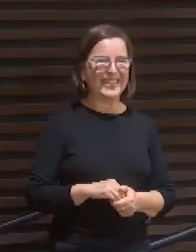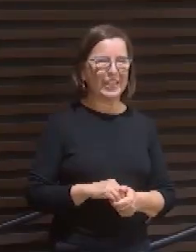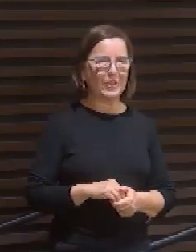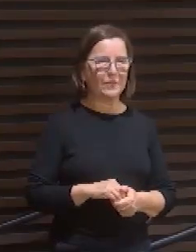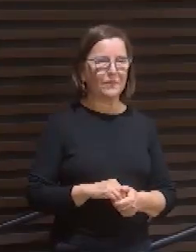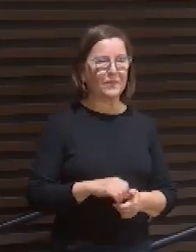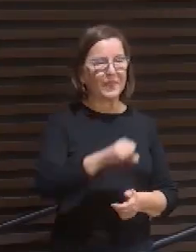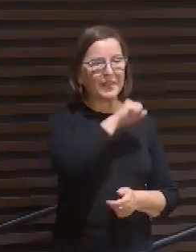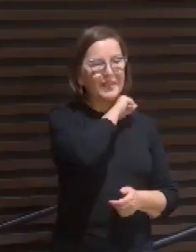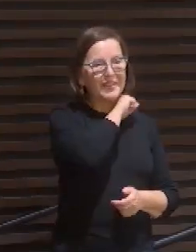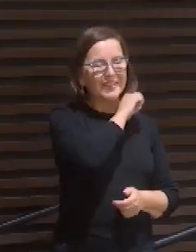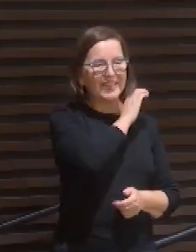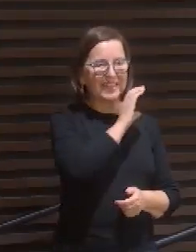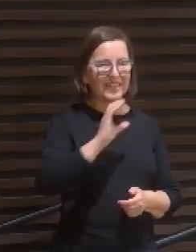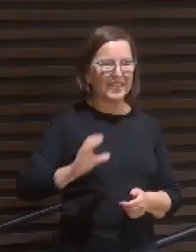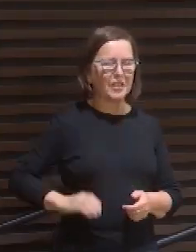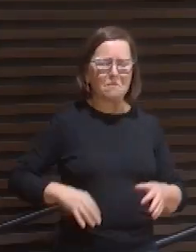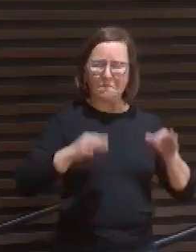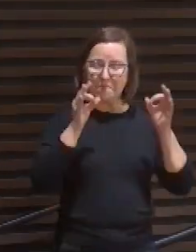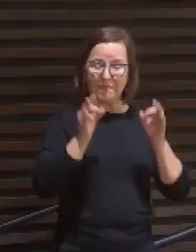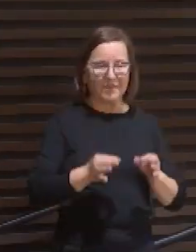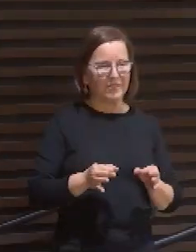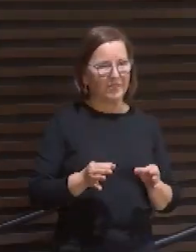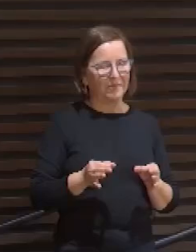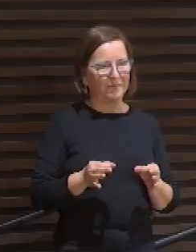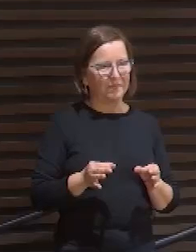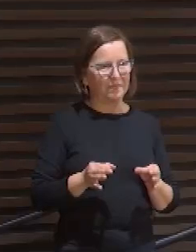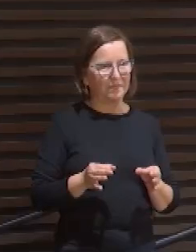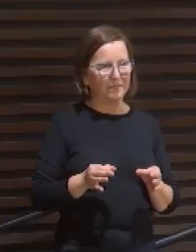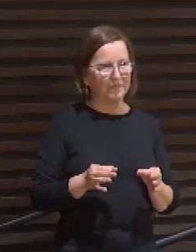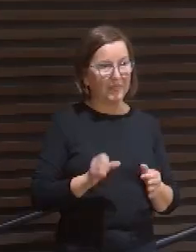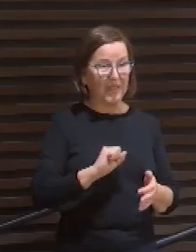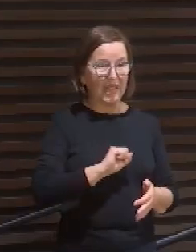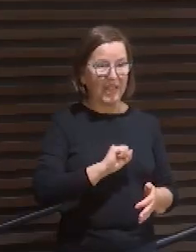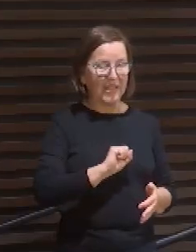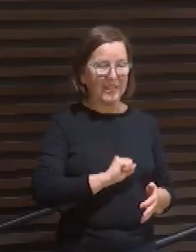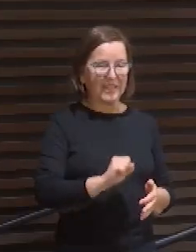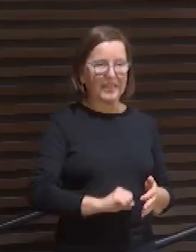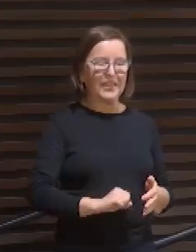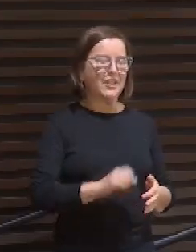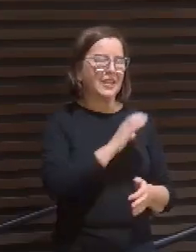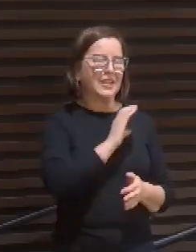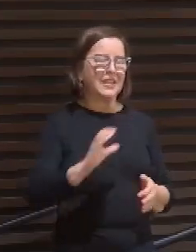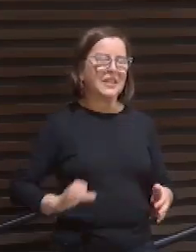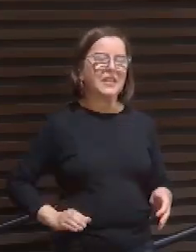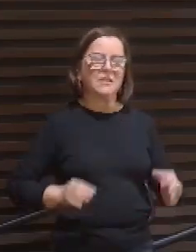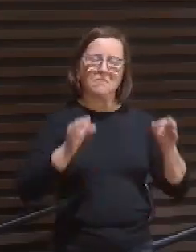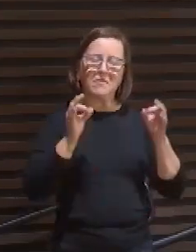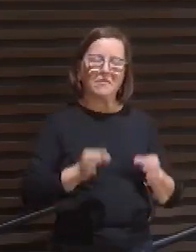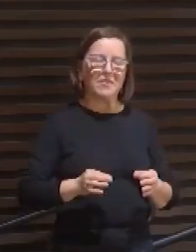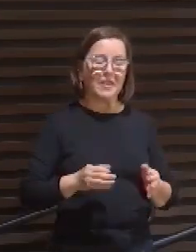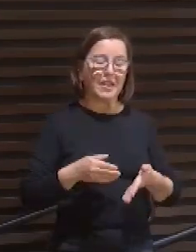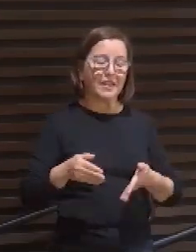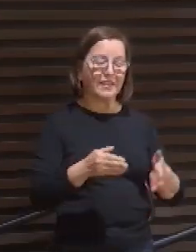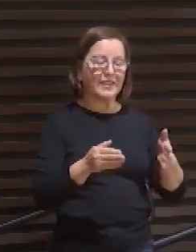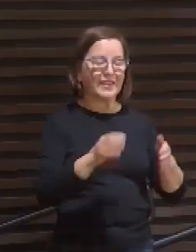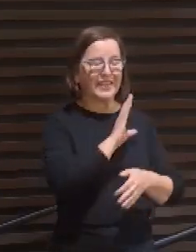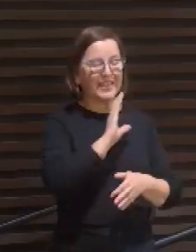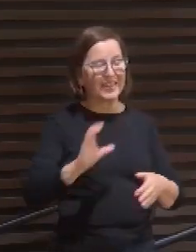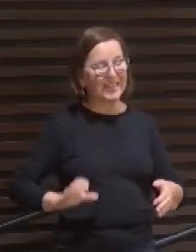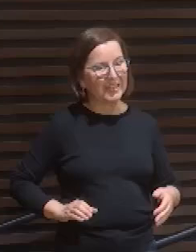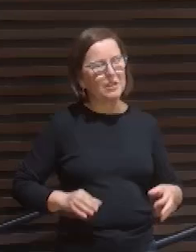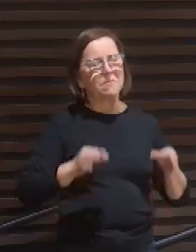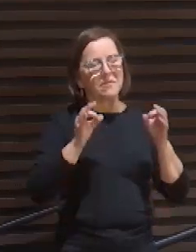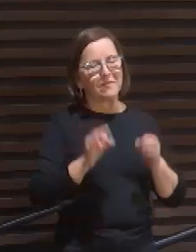O sacrifício de Cristo é perfeito. O sacerdócio de Cristo é perfeito. A mediação de Cristo é